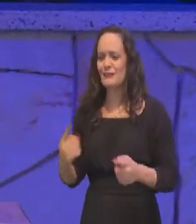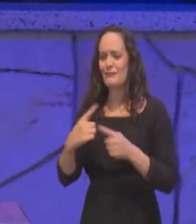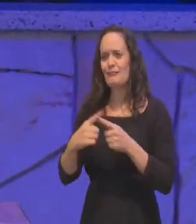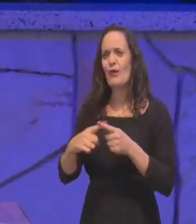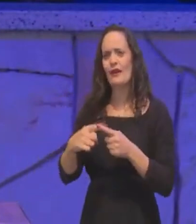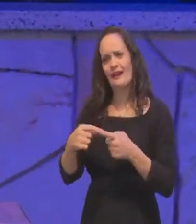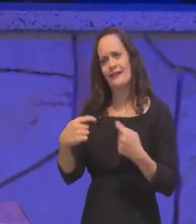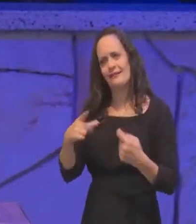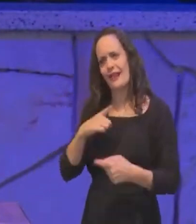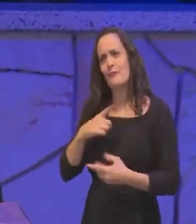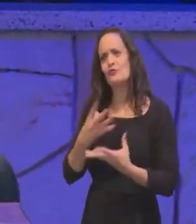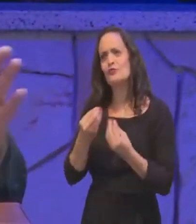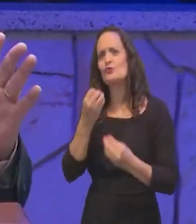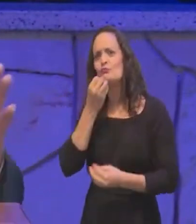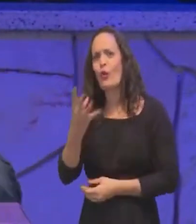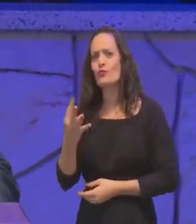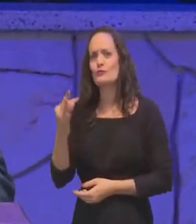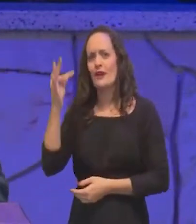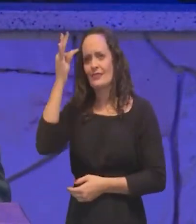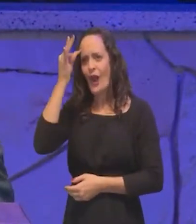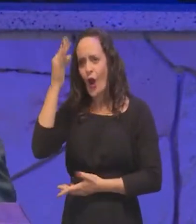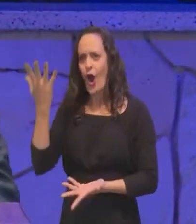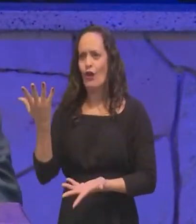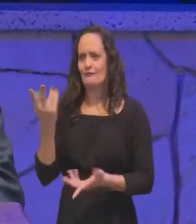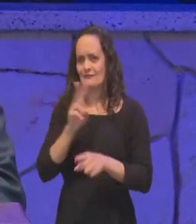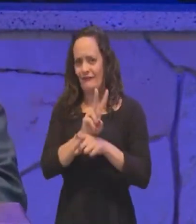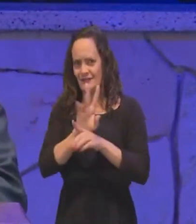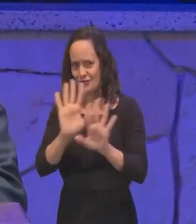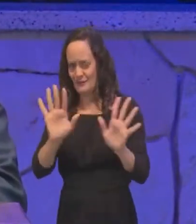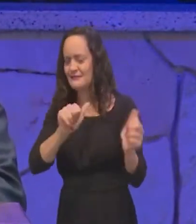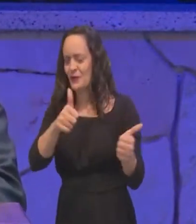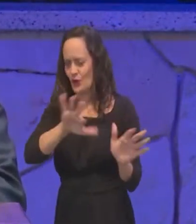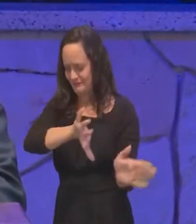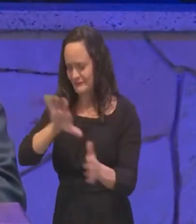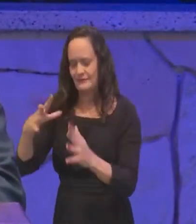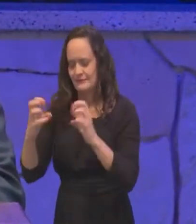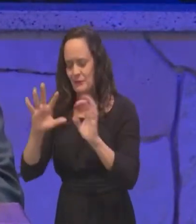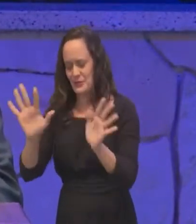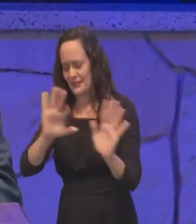defendiam. Mas não vamos brigar por causa disso.